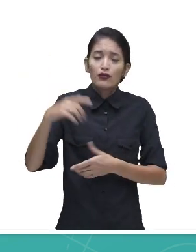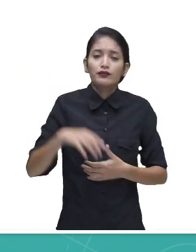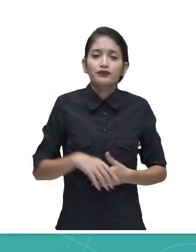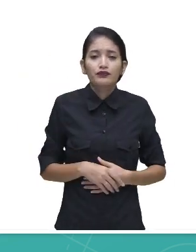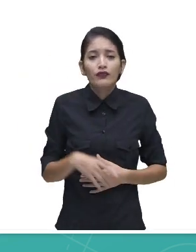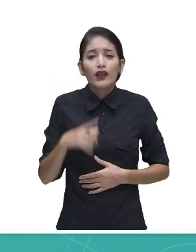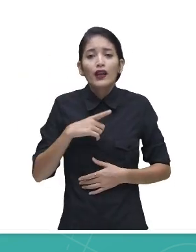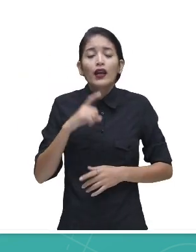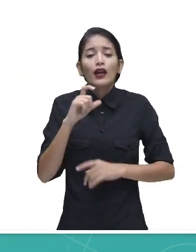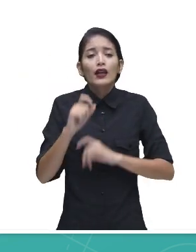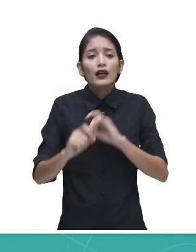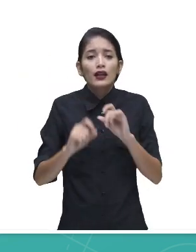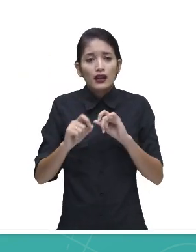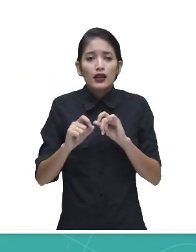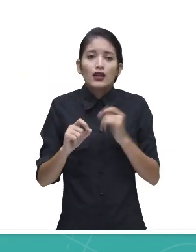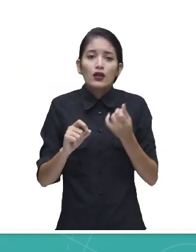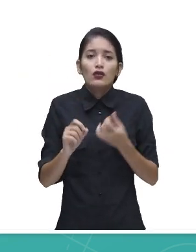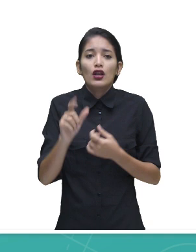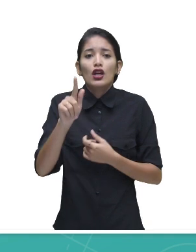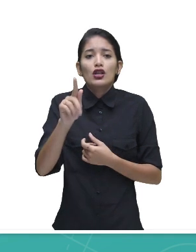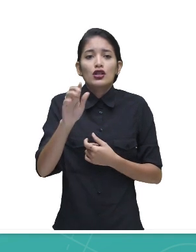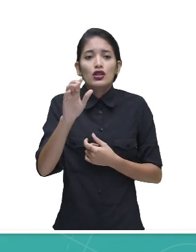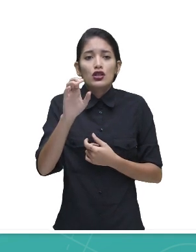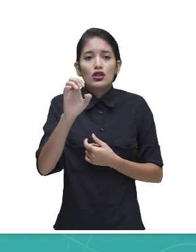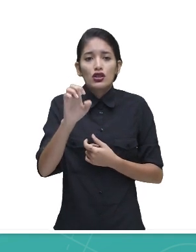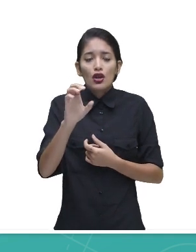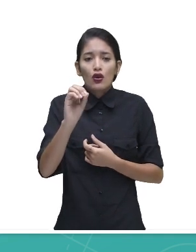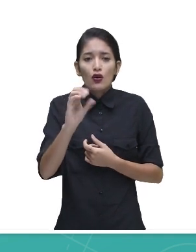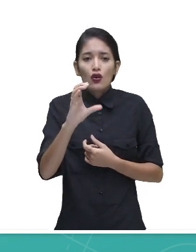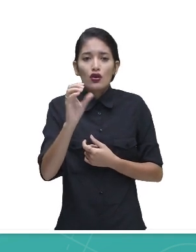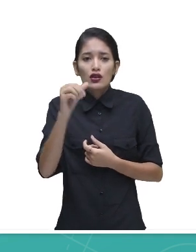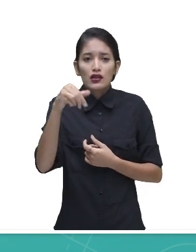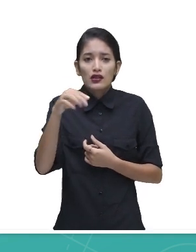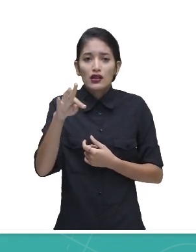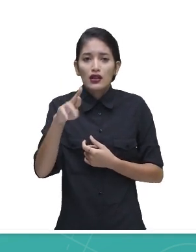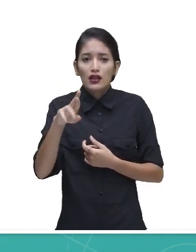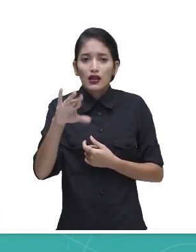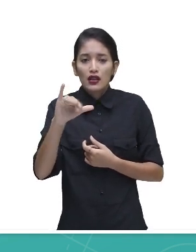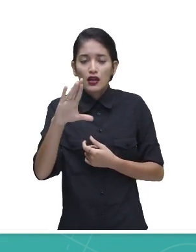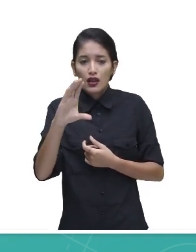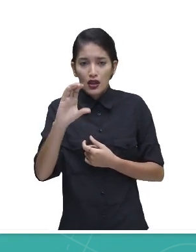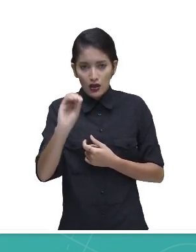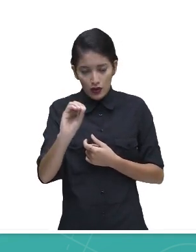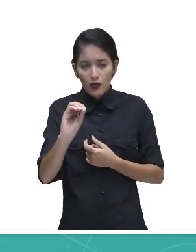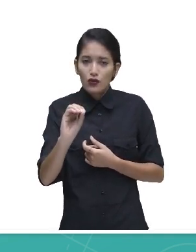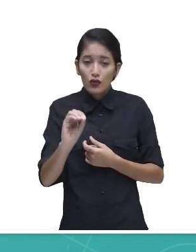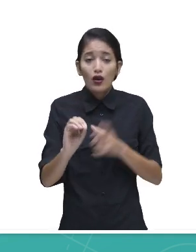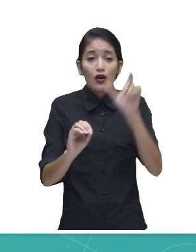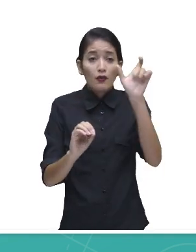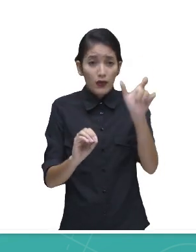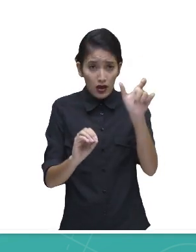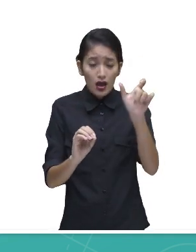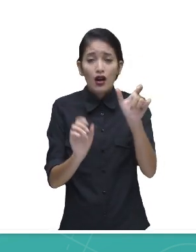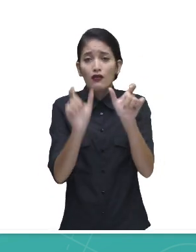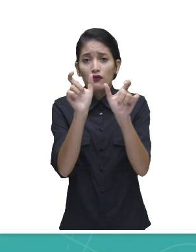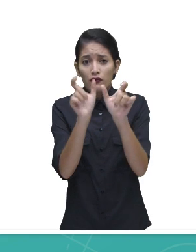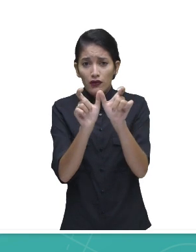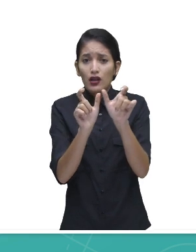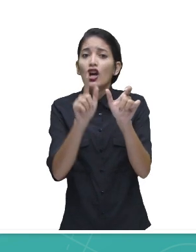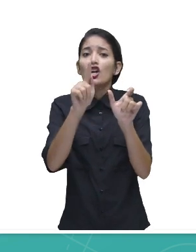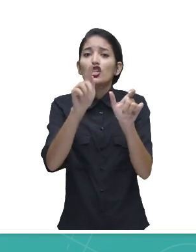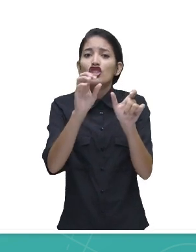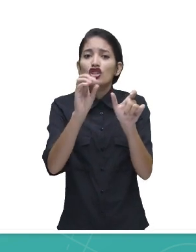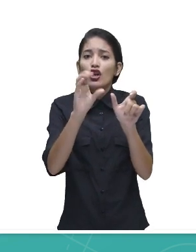modelo geocêntrico. É importante vocês fixarem no sufixo e no prefixo da palavra. Geo